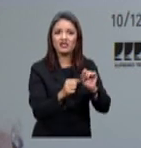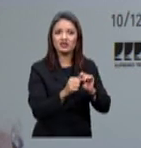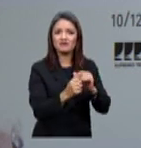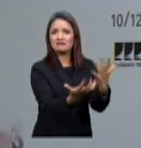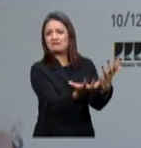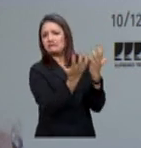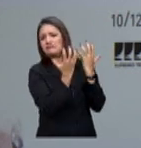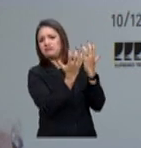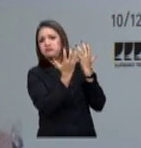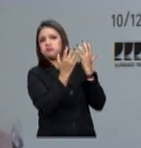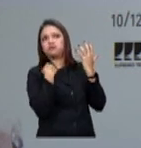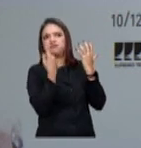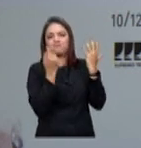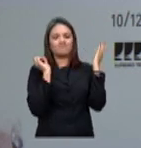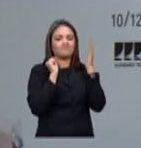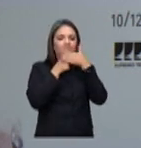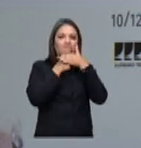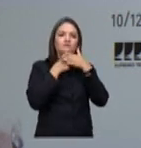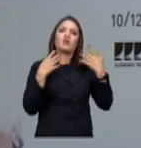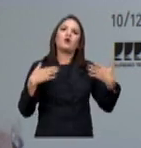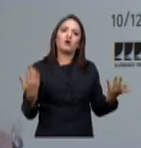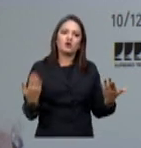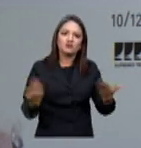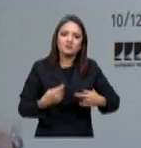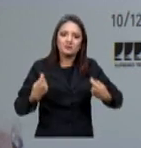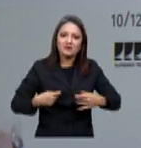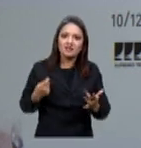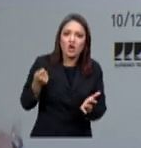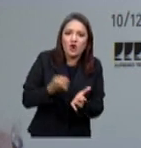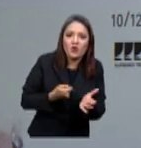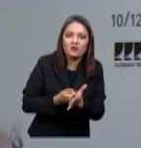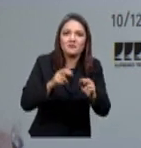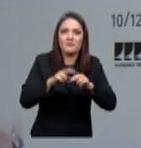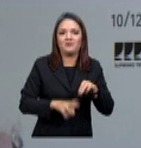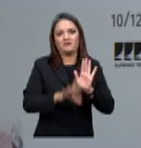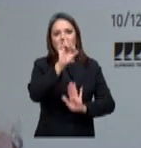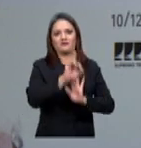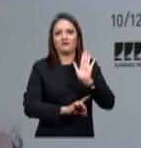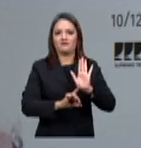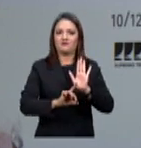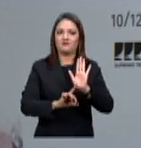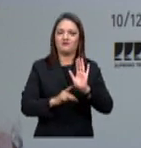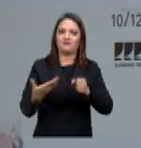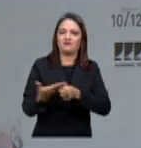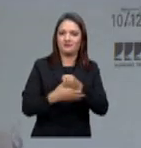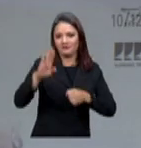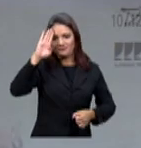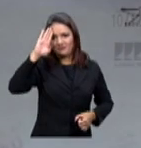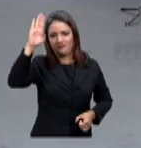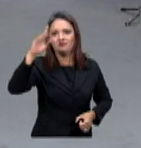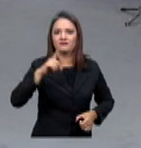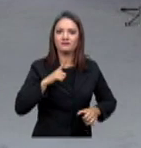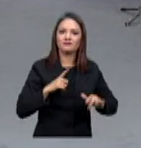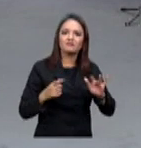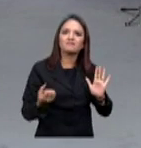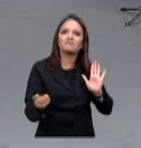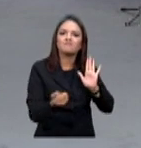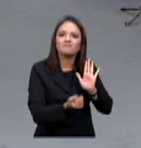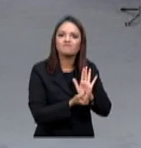qual é preciso lutar pelos seus direitos fundamentais a cada dia como se não tivesse sido uma conquista de um Marco civilizatório